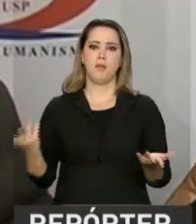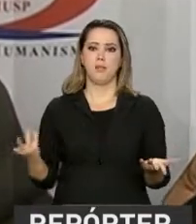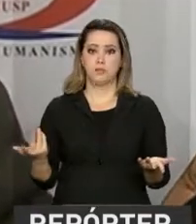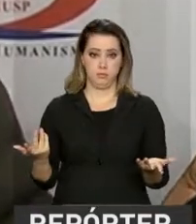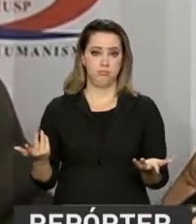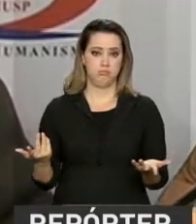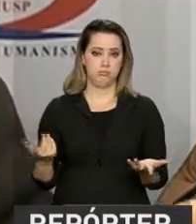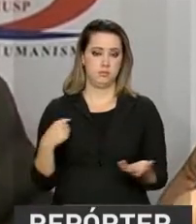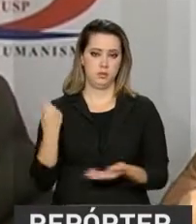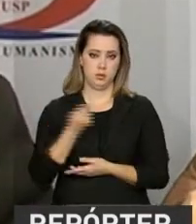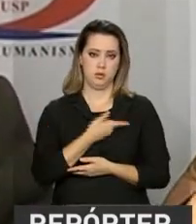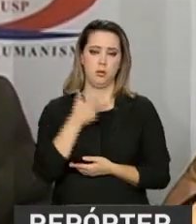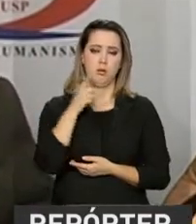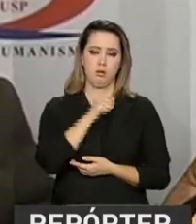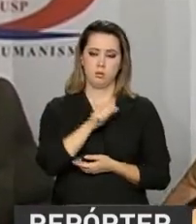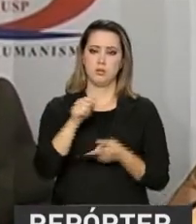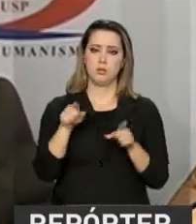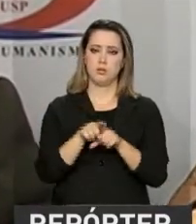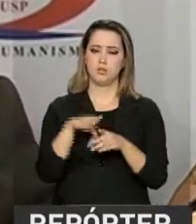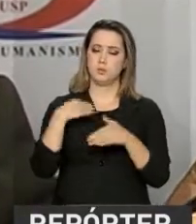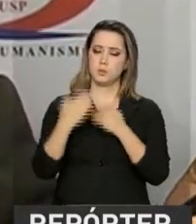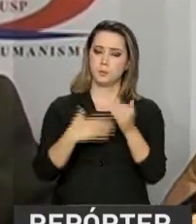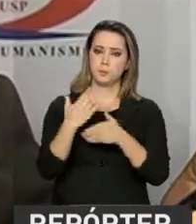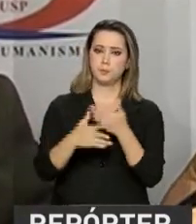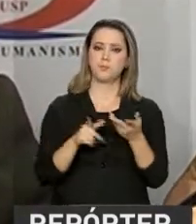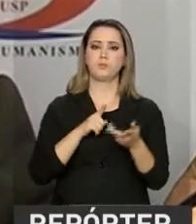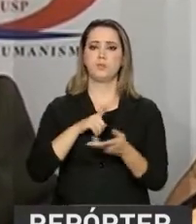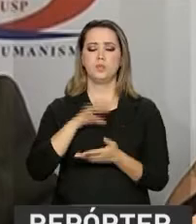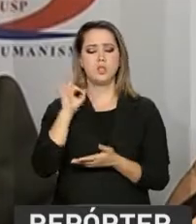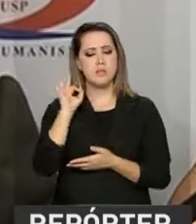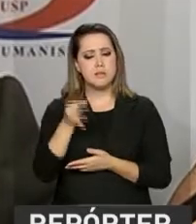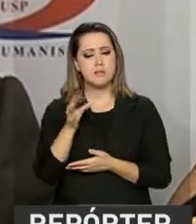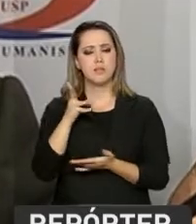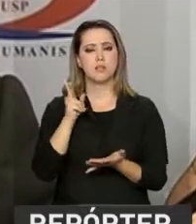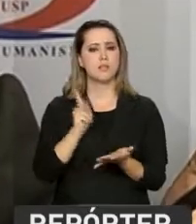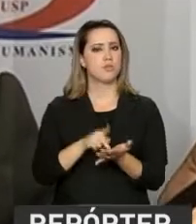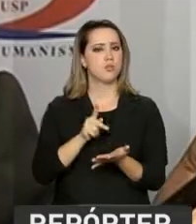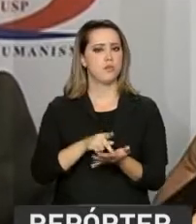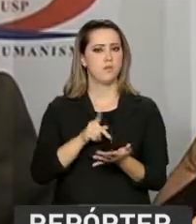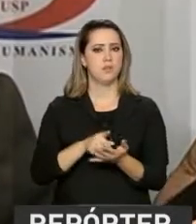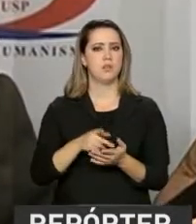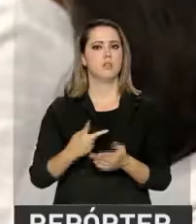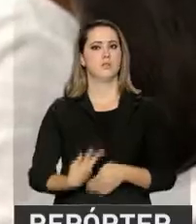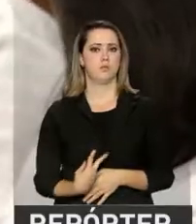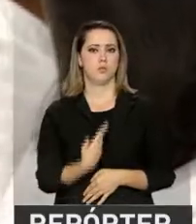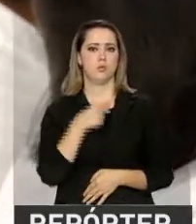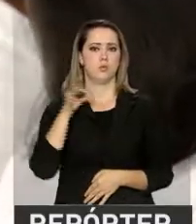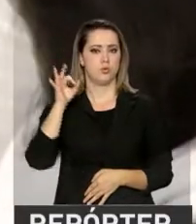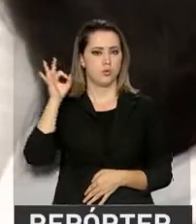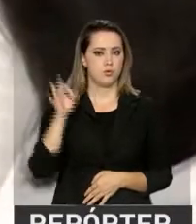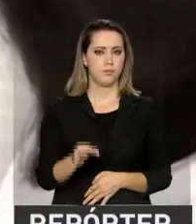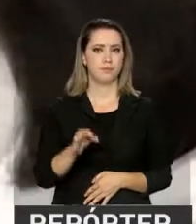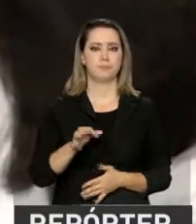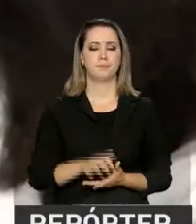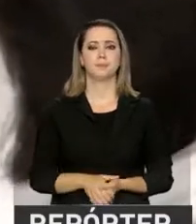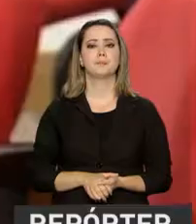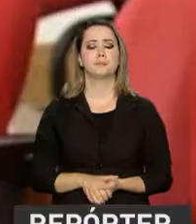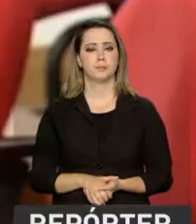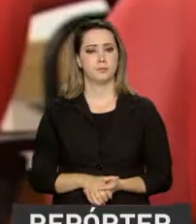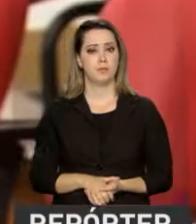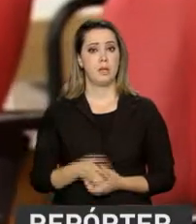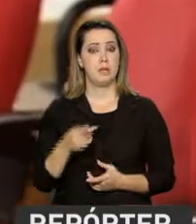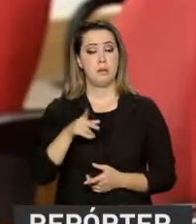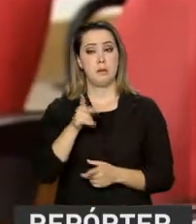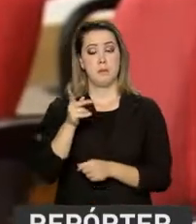e nós poderemos a partir daí ter a certeza da produção do serviço para quem luta em busca de apoio e